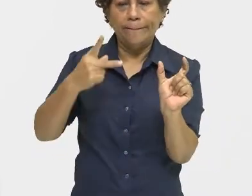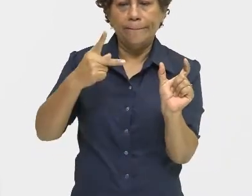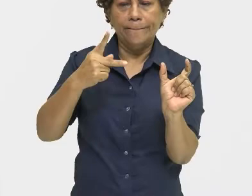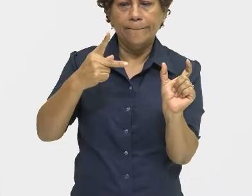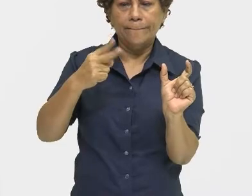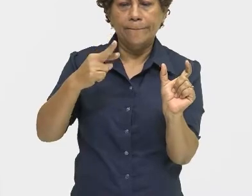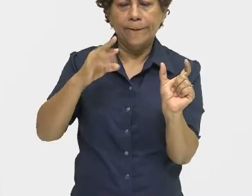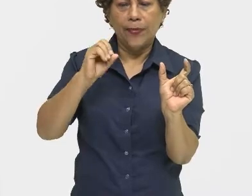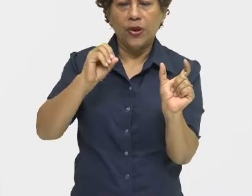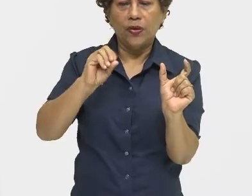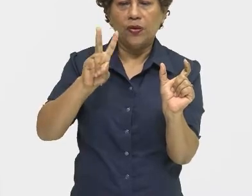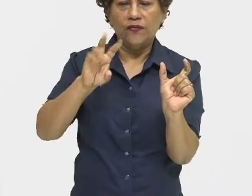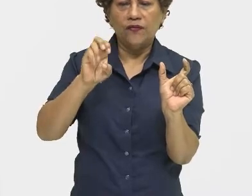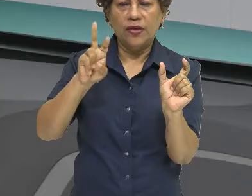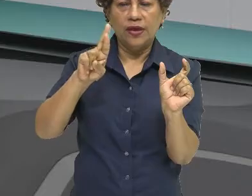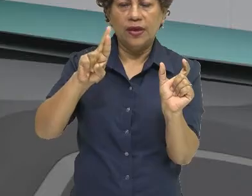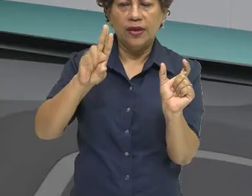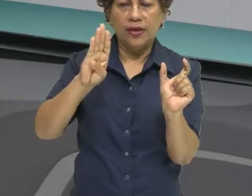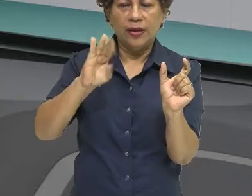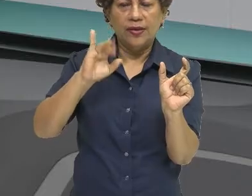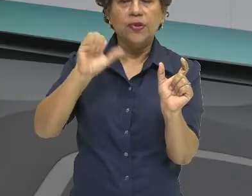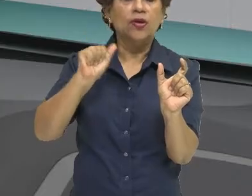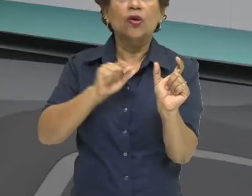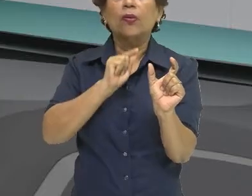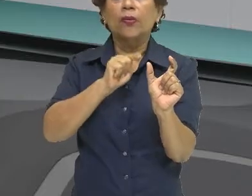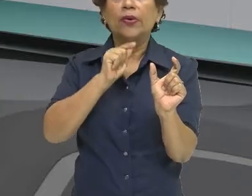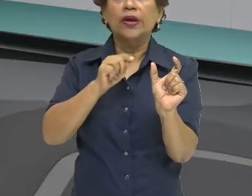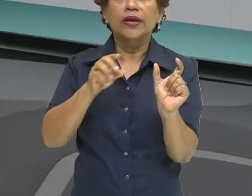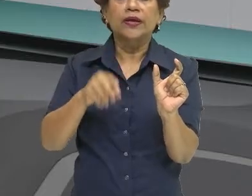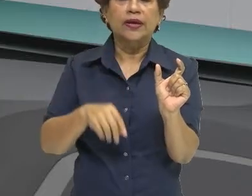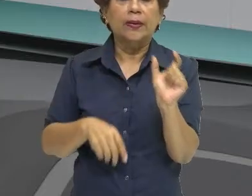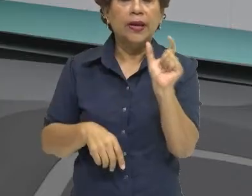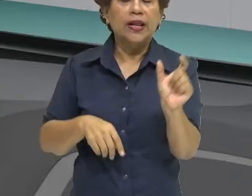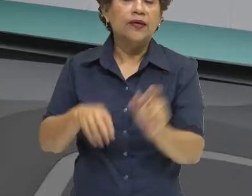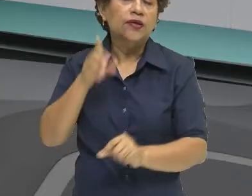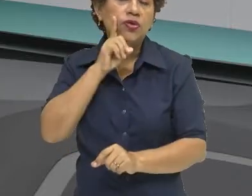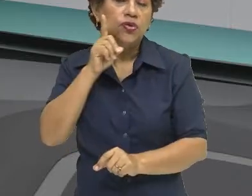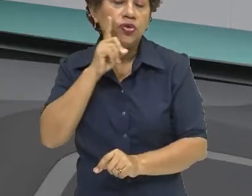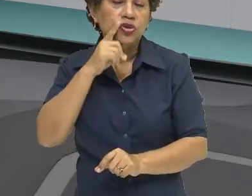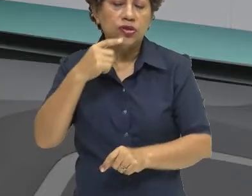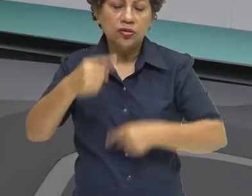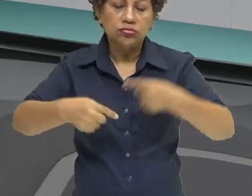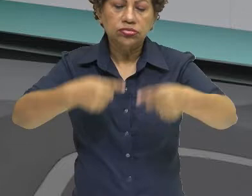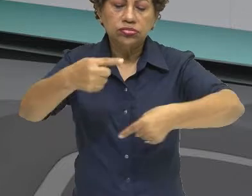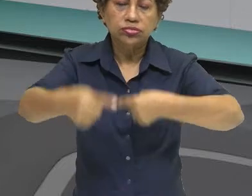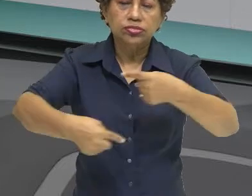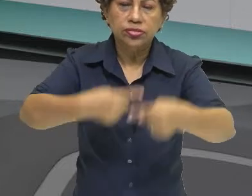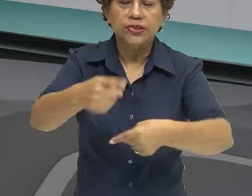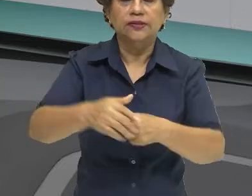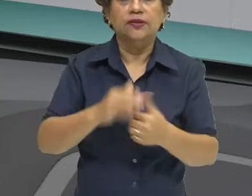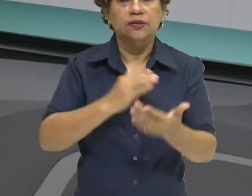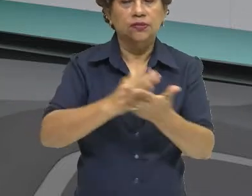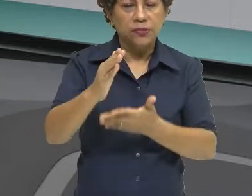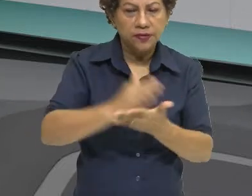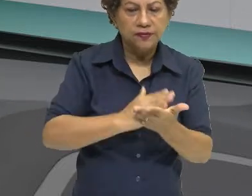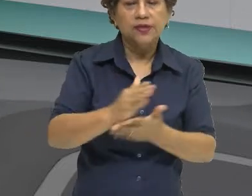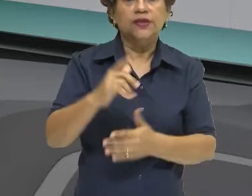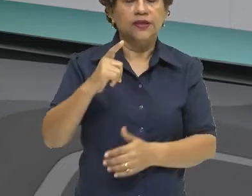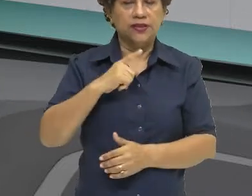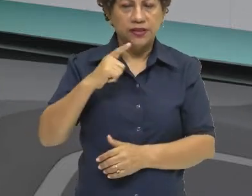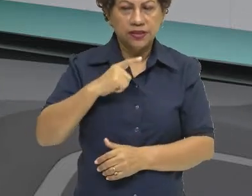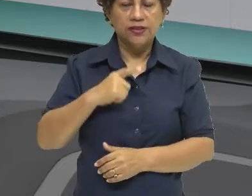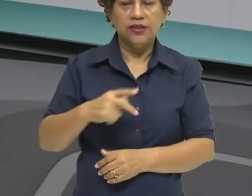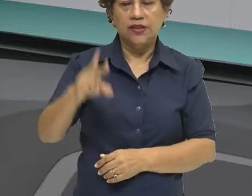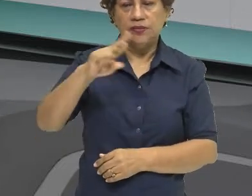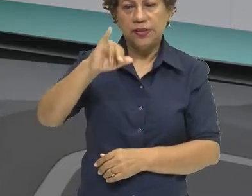eles trazem um ensinamento, né? Eles são transmitidos oralmente. Às vezes, eles têm rima para facilitar